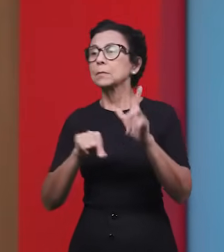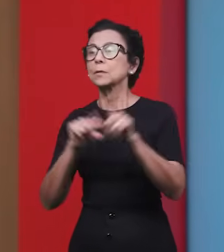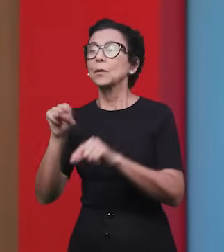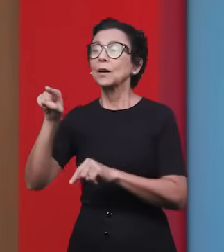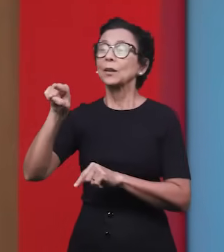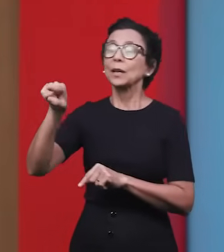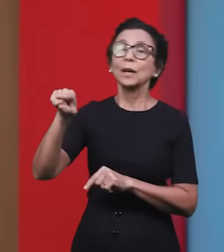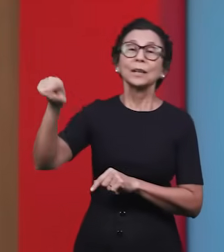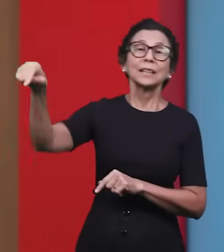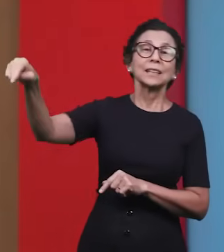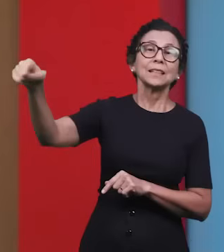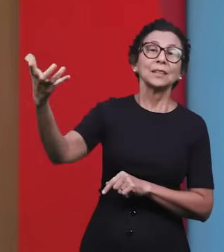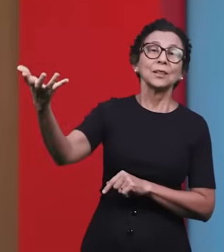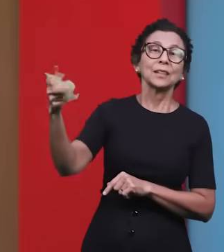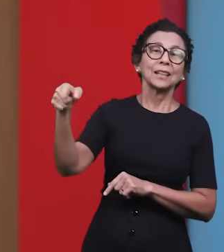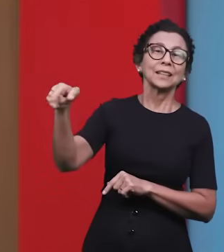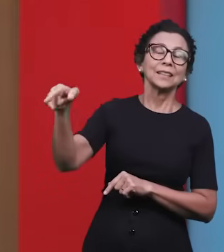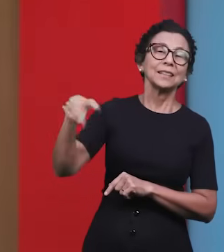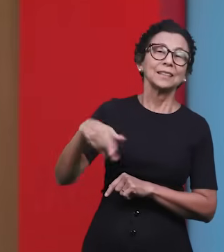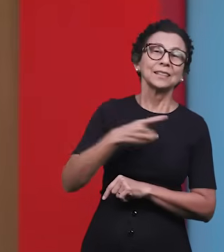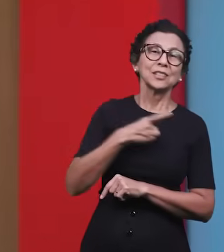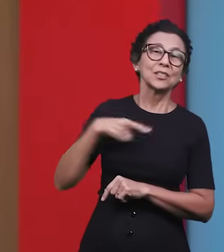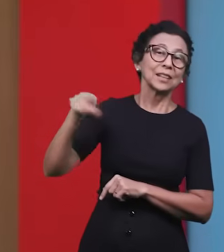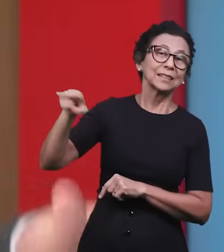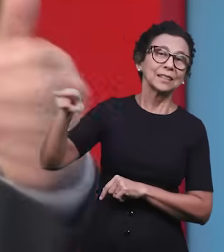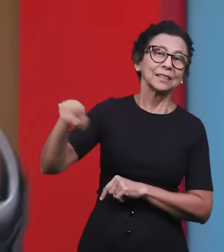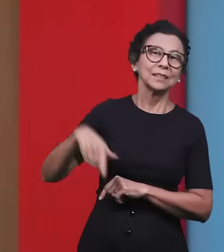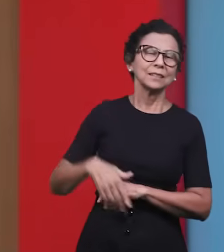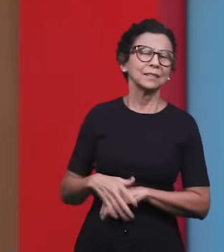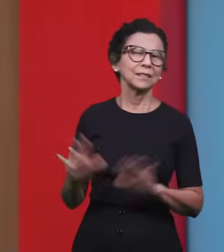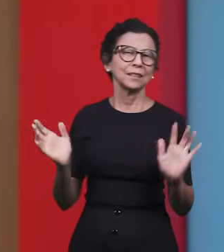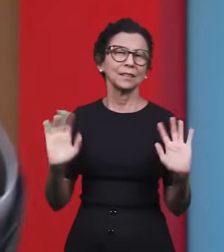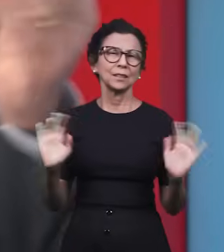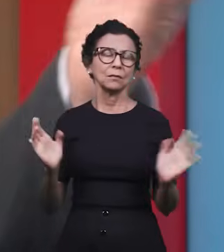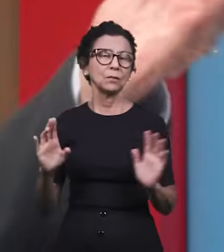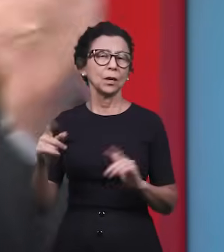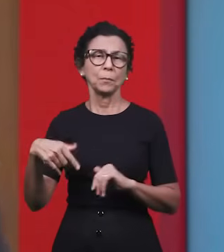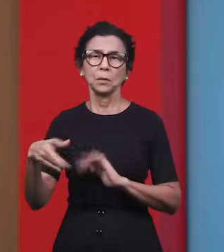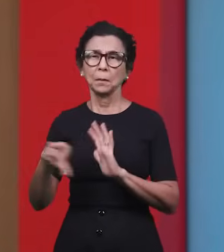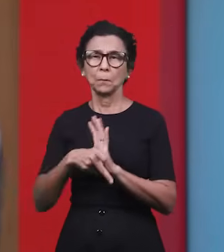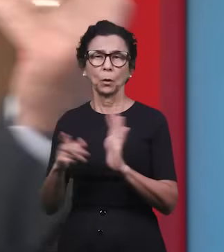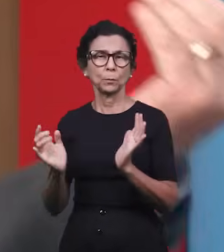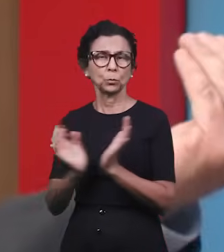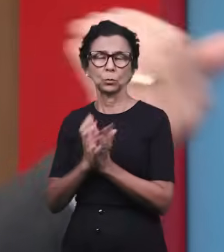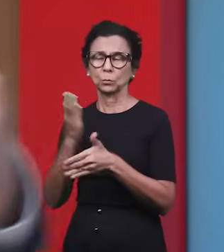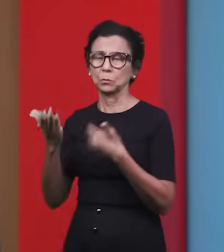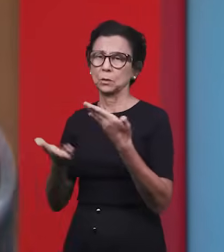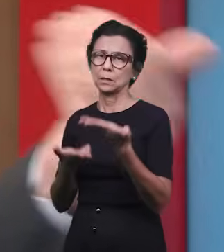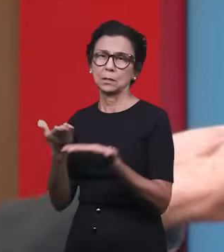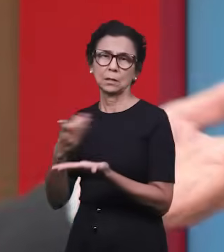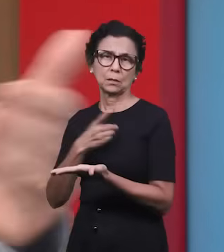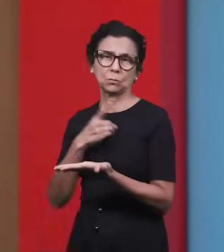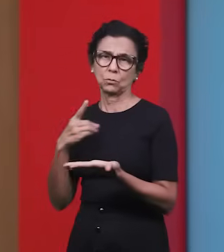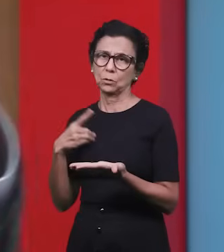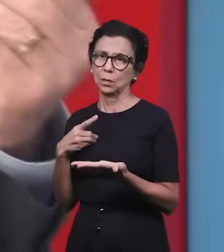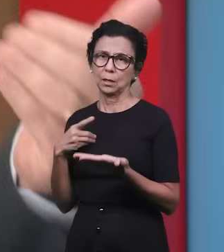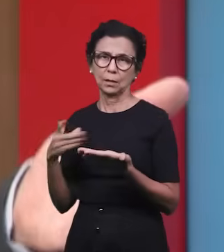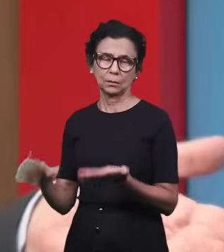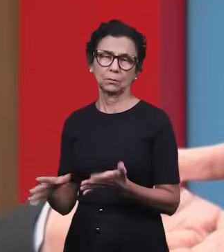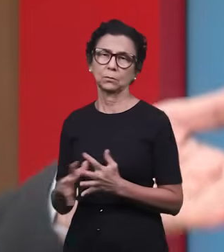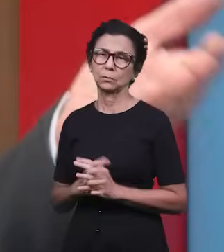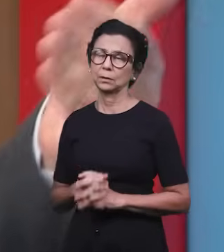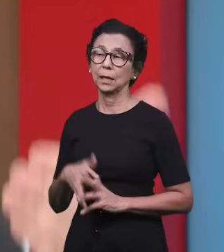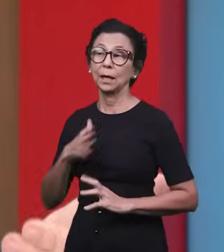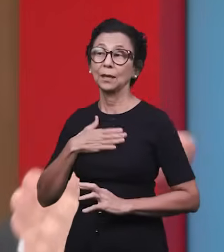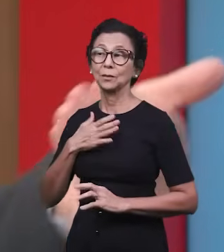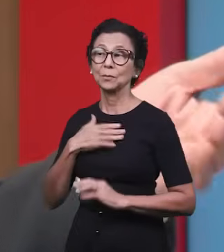escolhendo, não, eu quero que o irmão ali assista. De repente é do grupo de assistência dela, ela quer que o diácono do grupo de assistência, ou ele quer